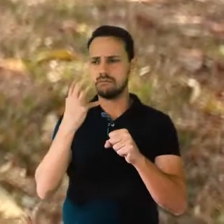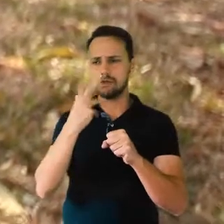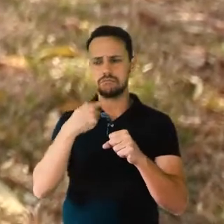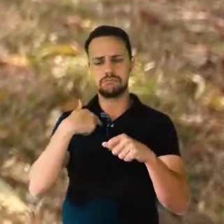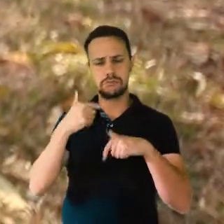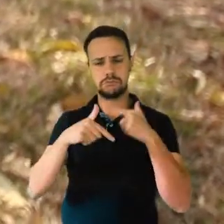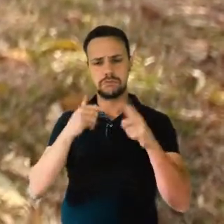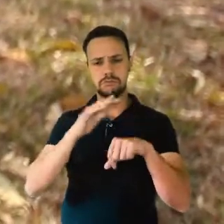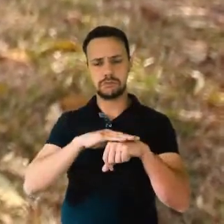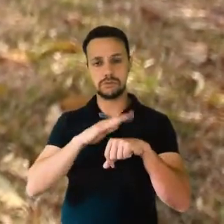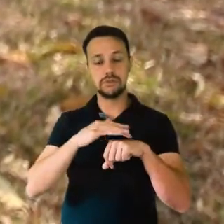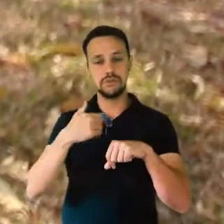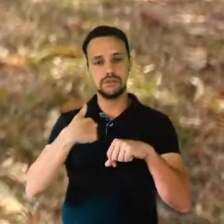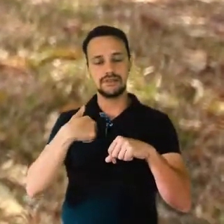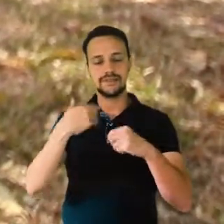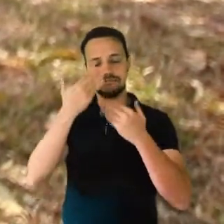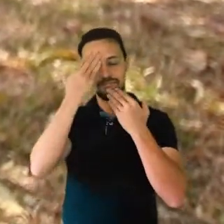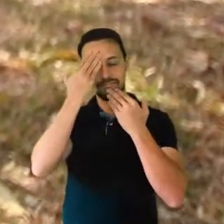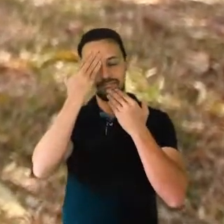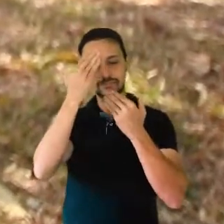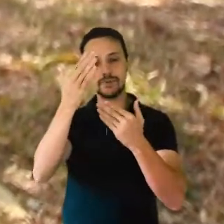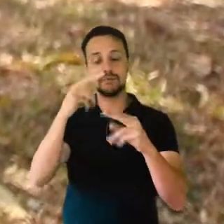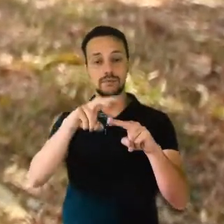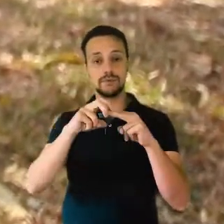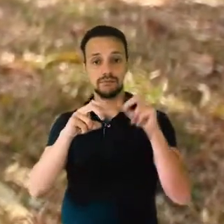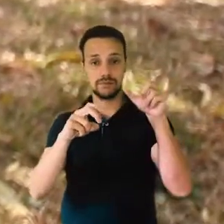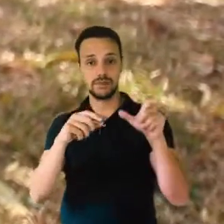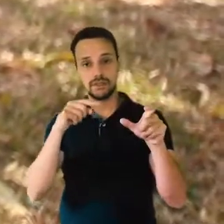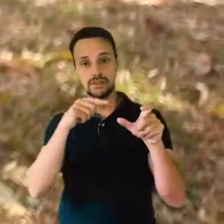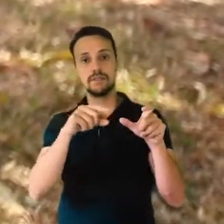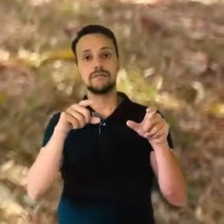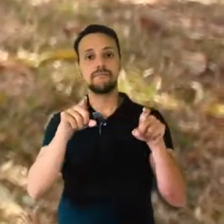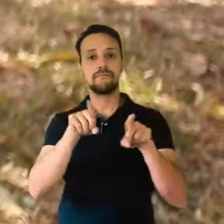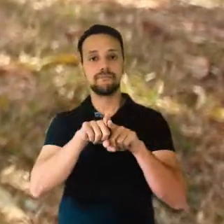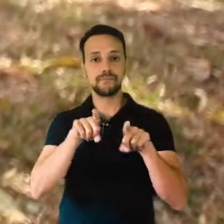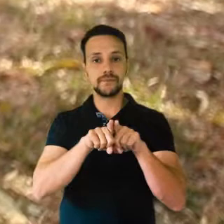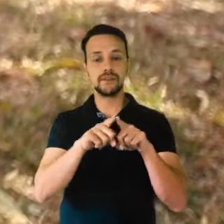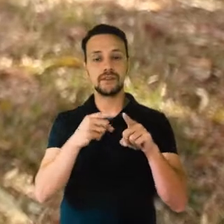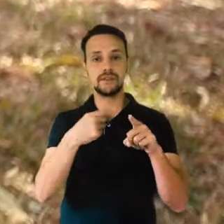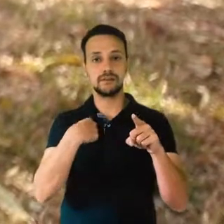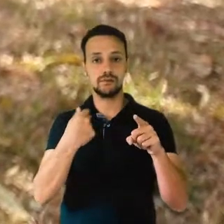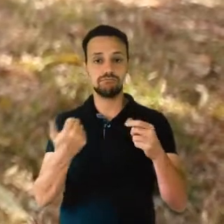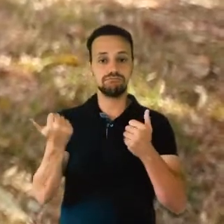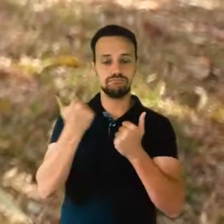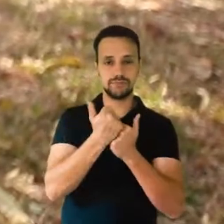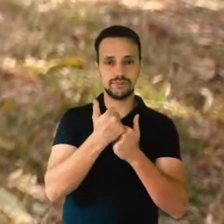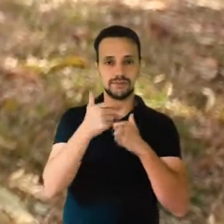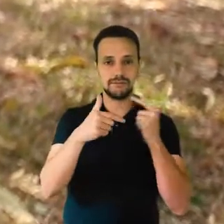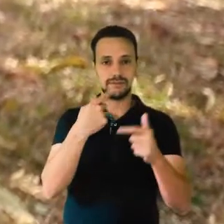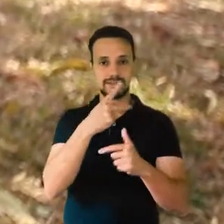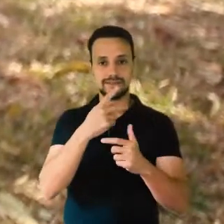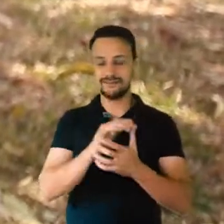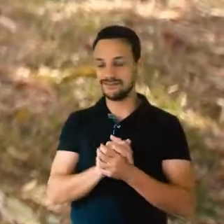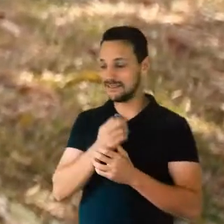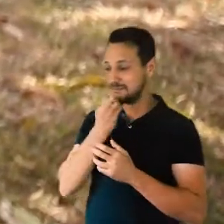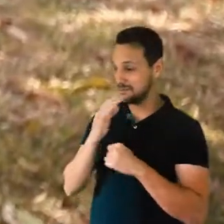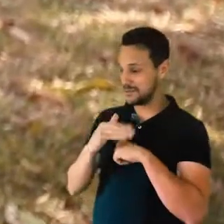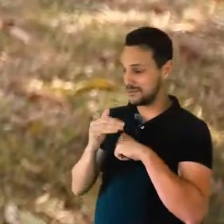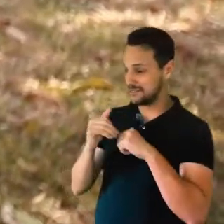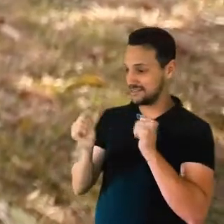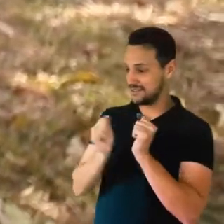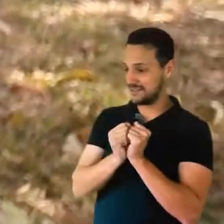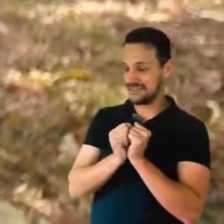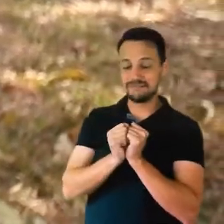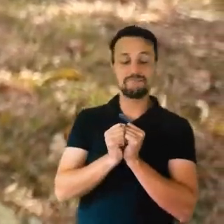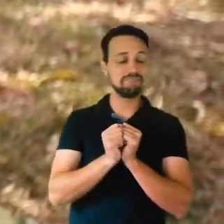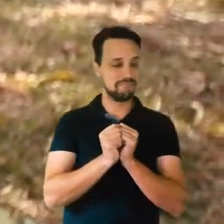fez um belo trabalho, então tenho muita gratidão por ela e um orgulho de suceder esse trabalho dela. E você foi bem acolhida aqui